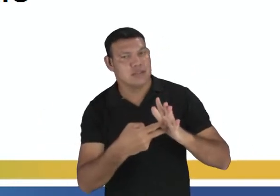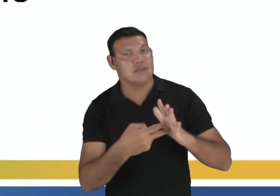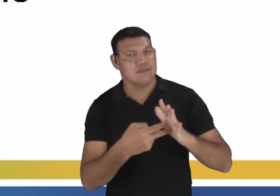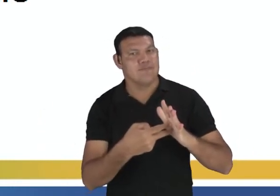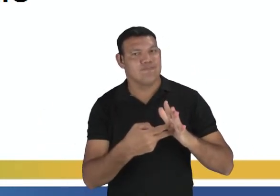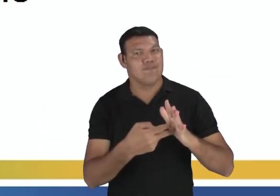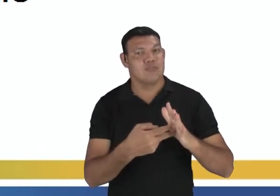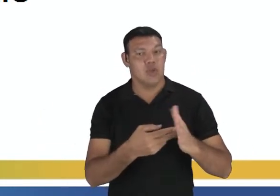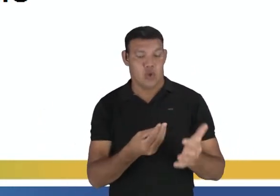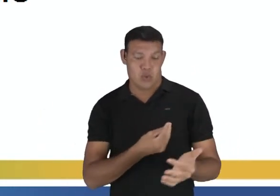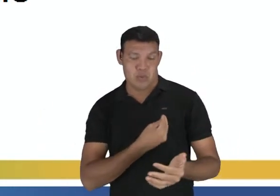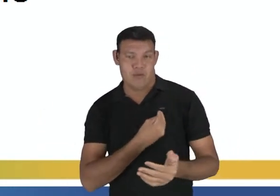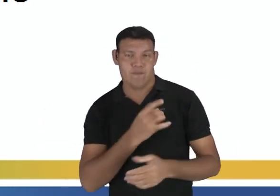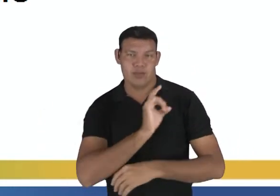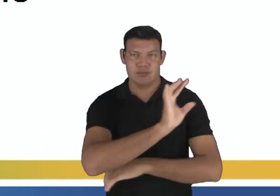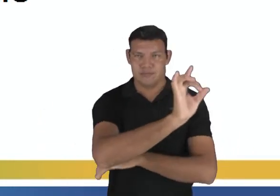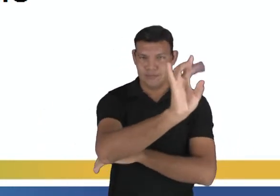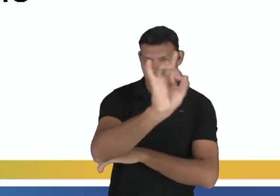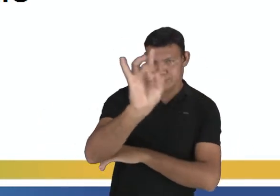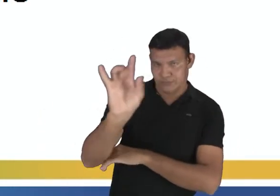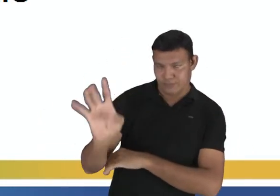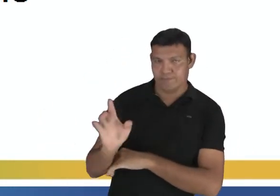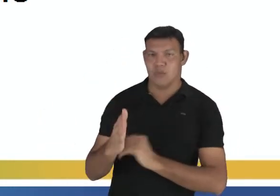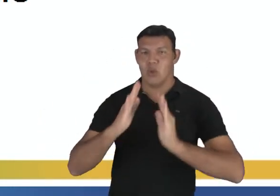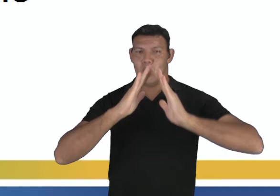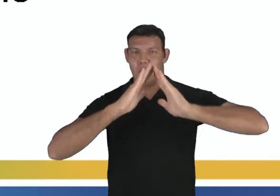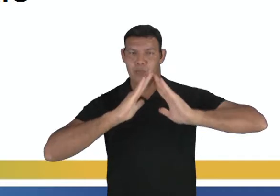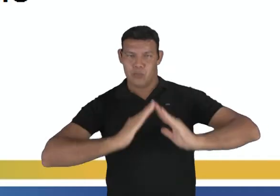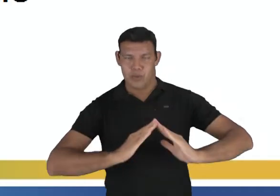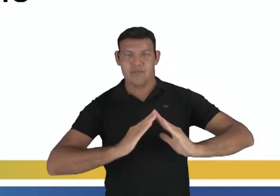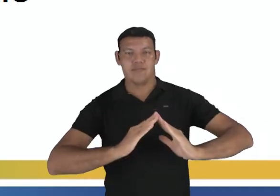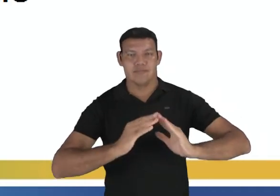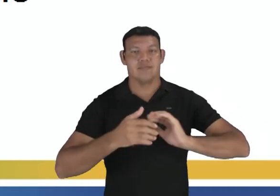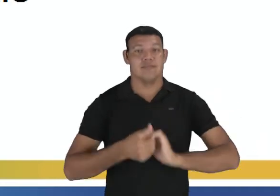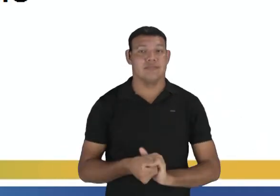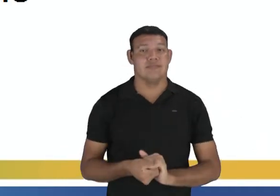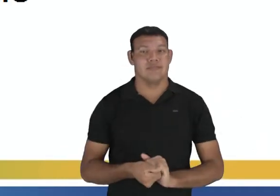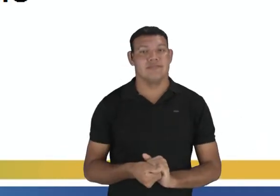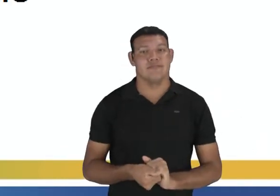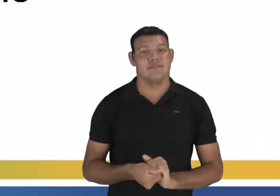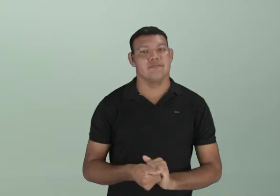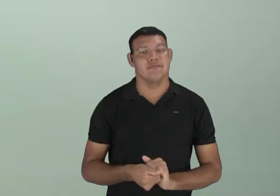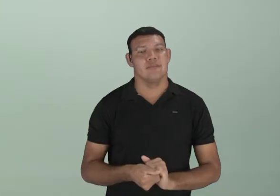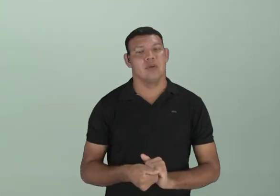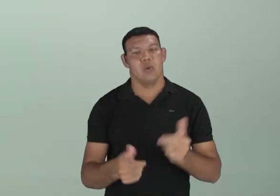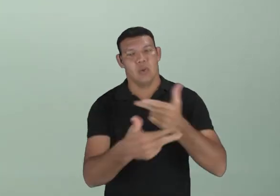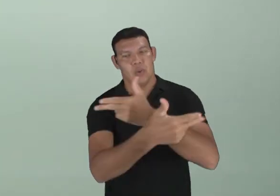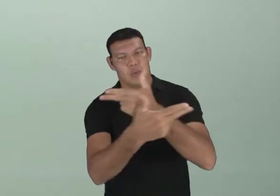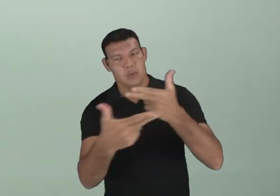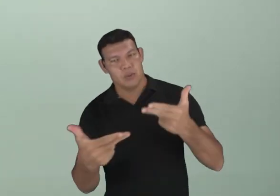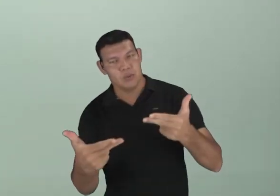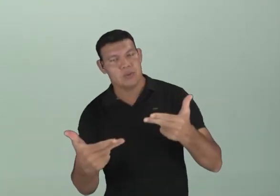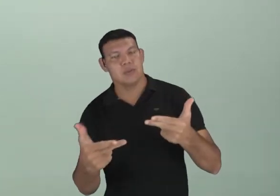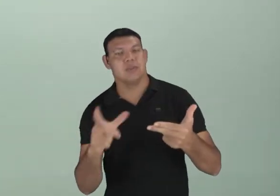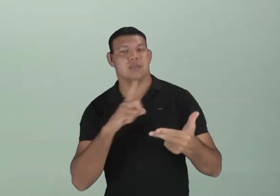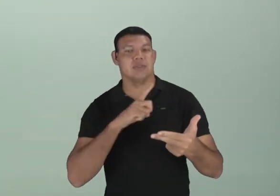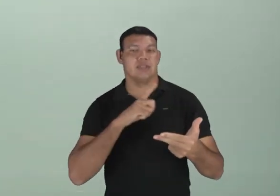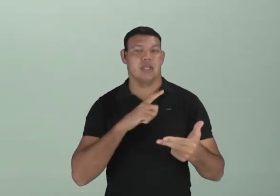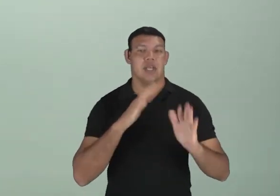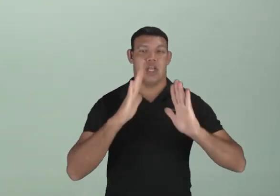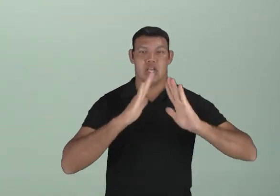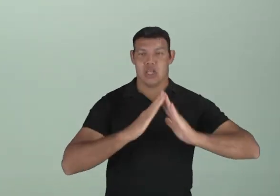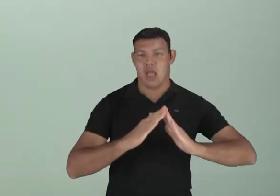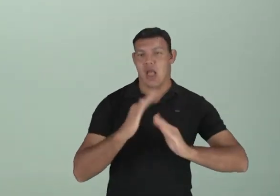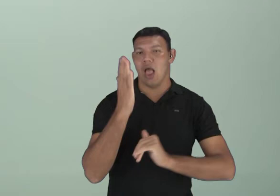nossa condição de vida. A forma como moramos, o que nós temos em nossa casa para nos alimentar todos os